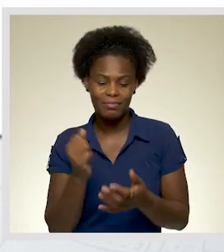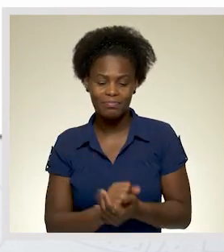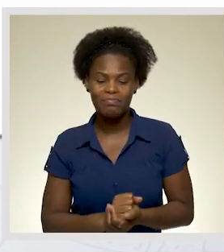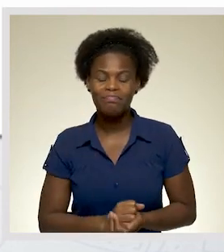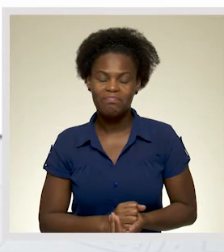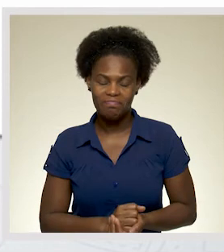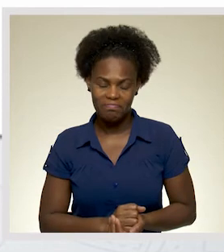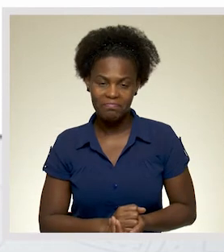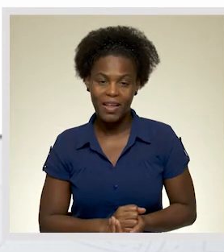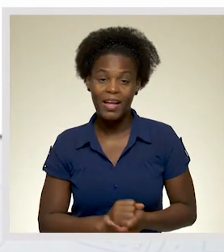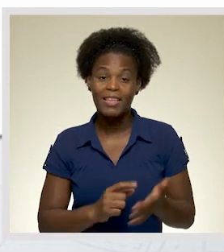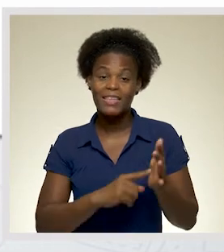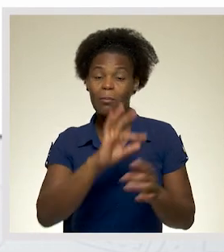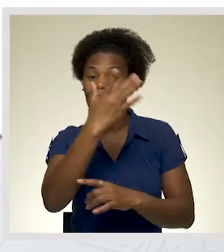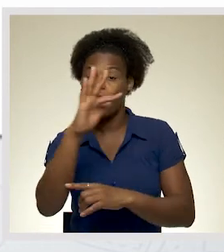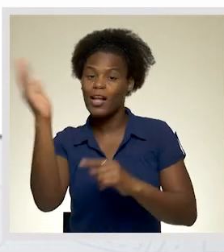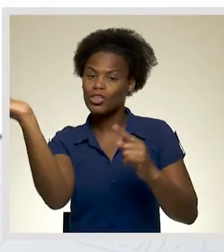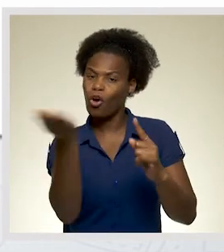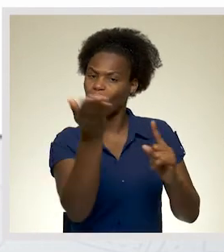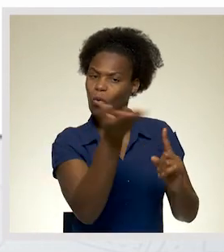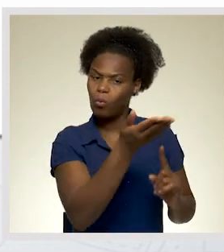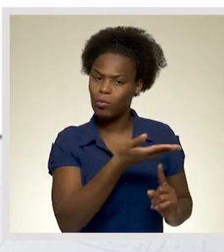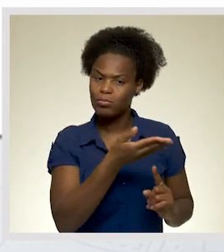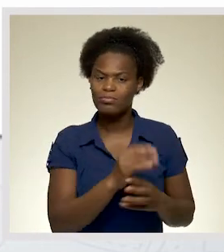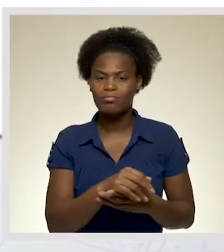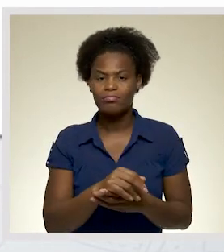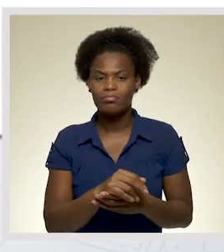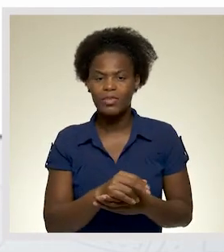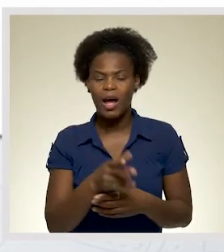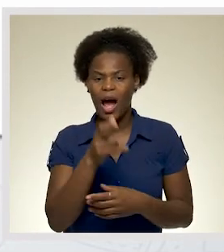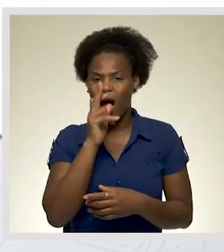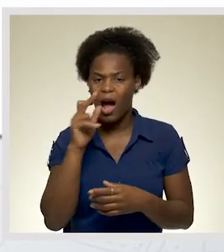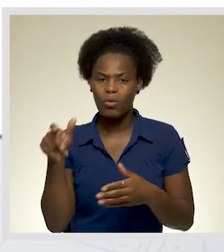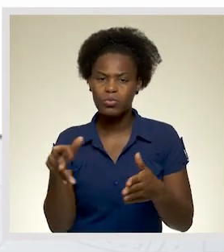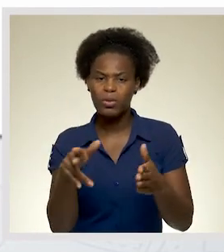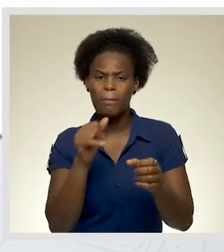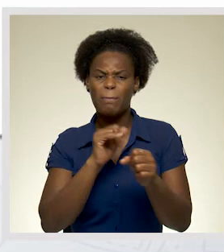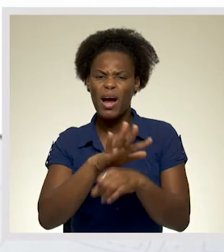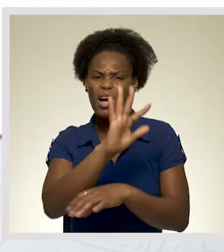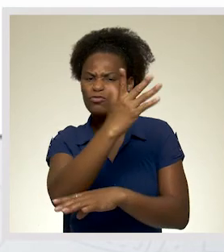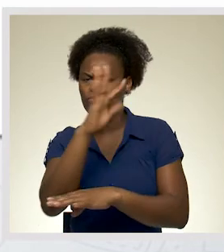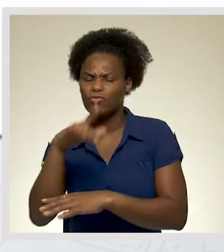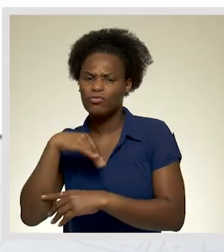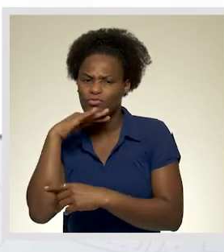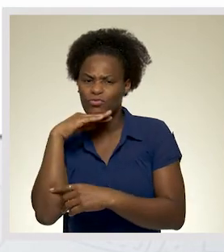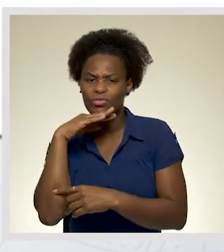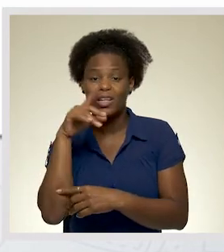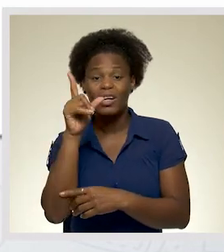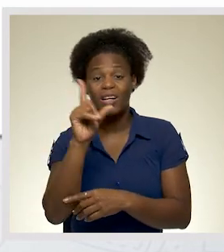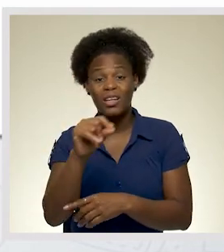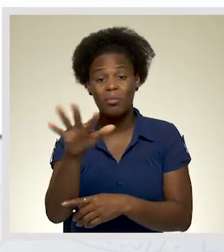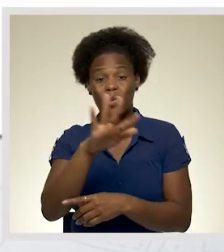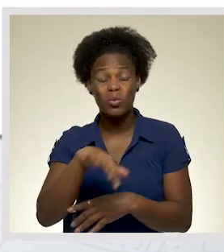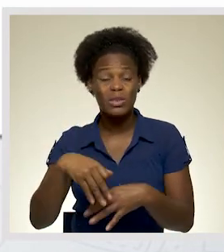Desmatamento das florestas, poluição de rios, mares e florestas e uso indevido da